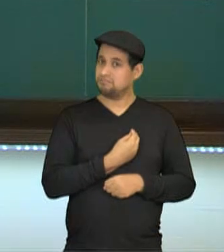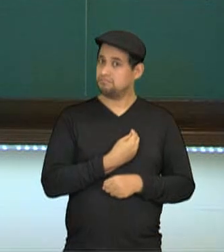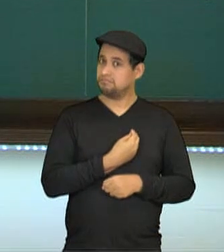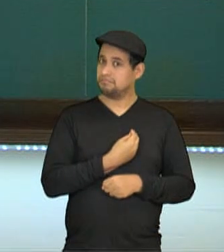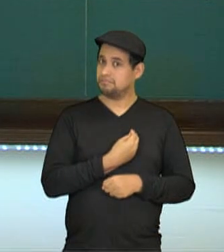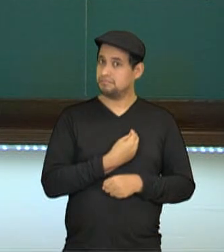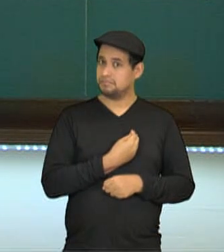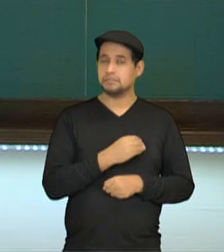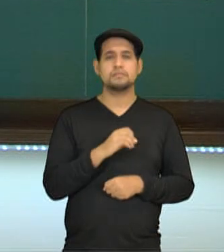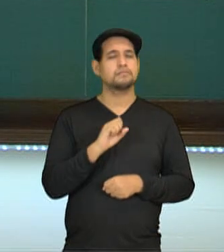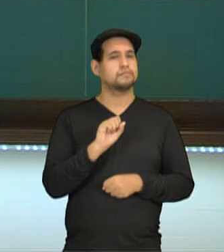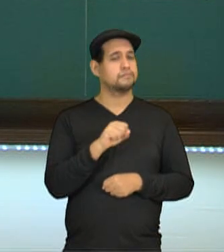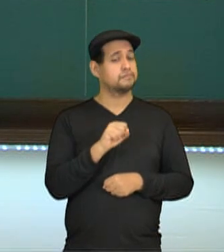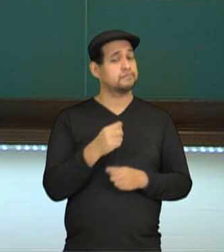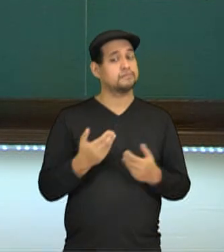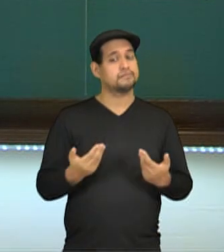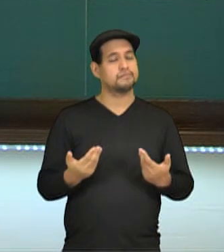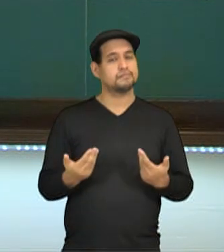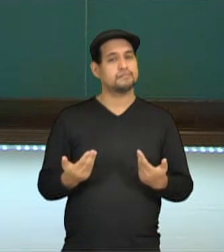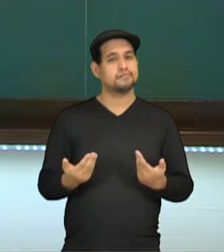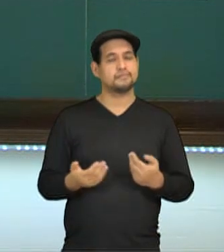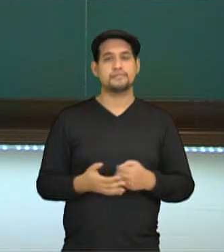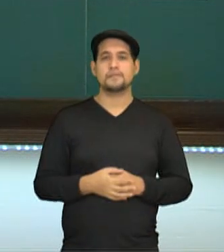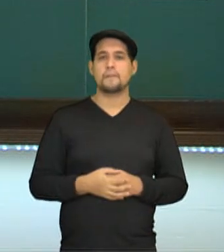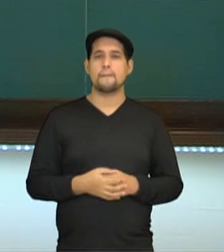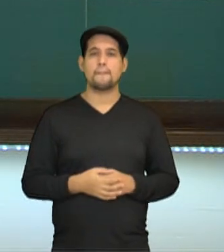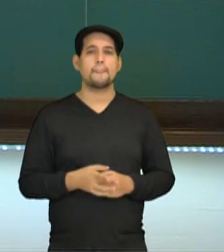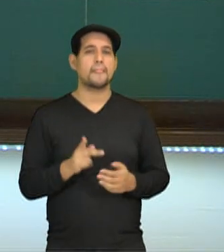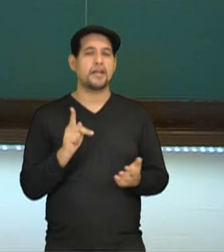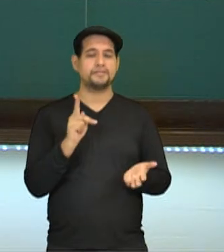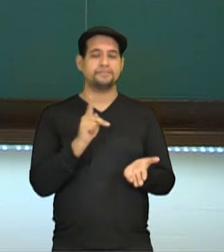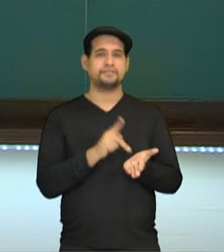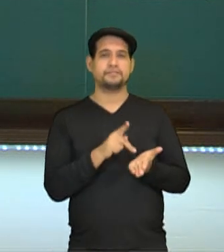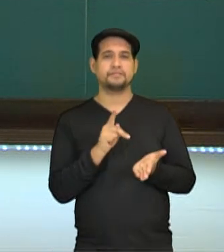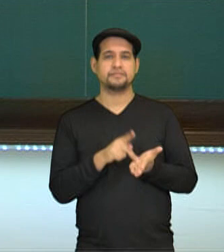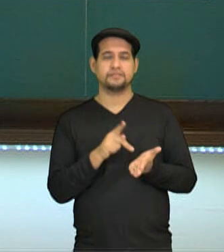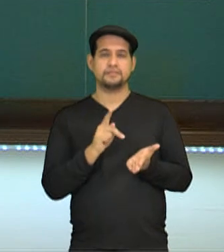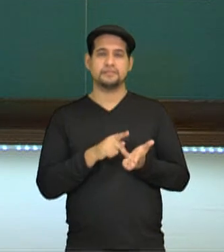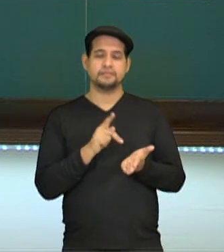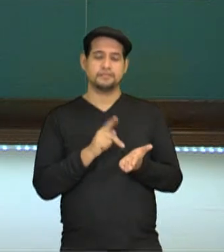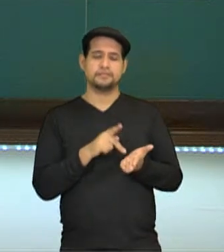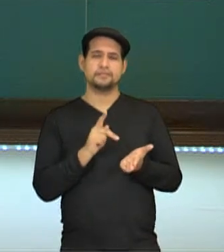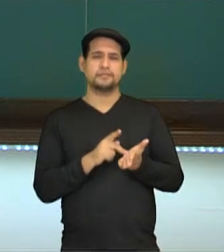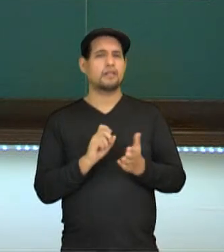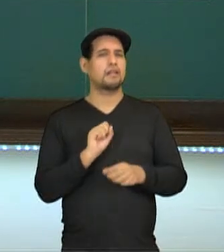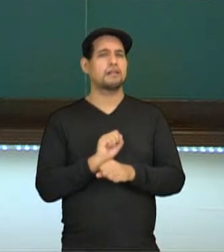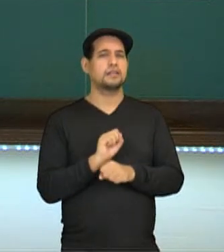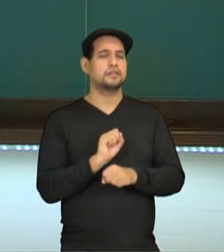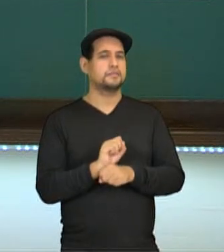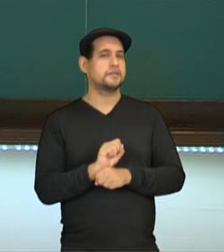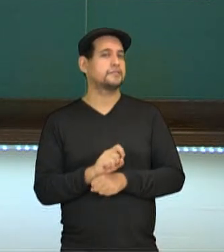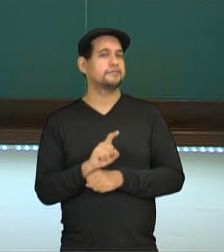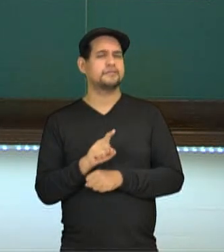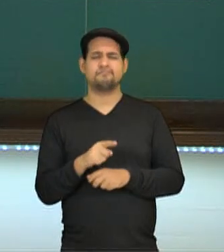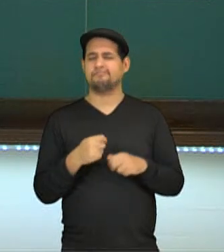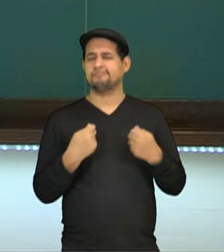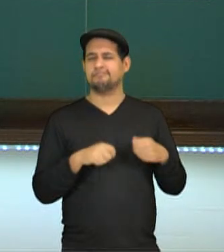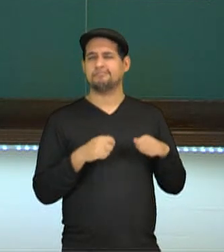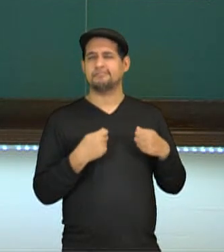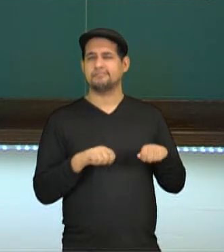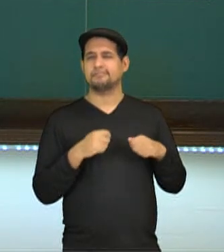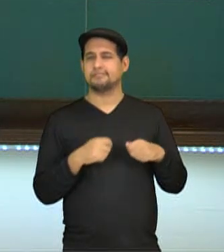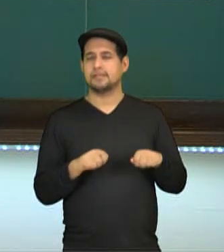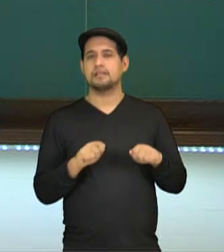Meu caro. Minha cara. Verdade, verdade. Espero que você não precise